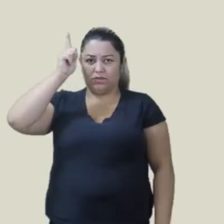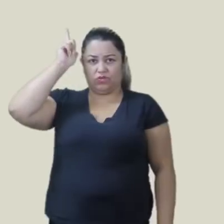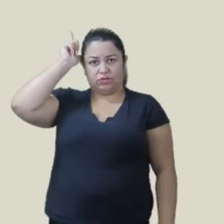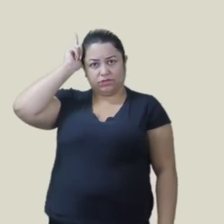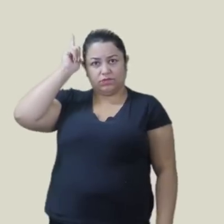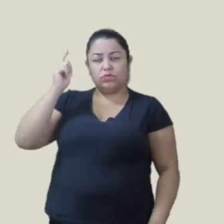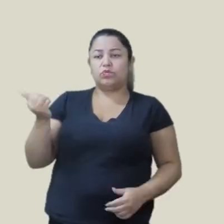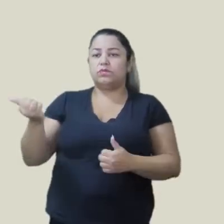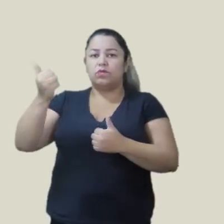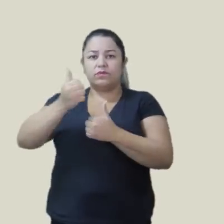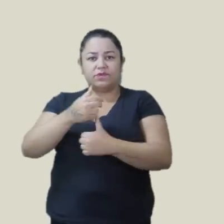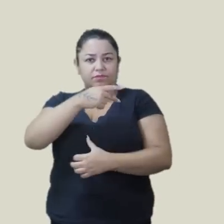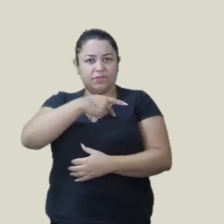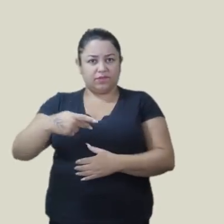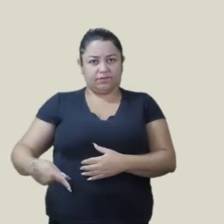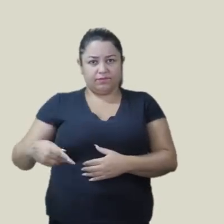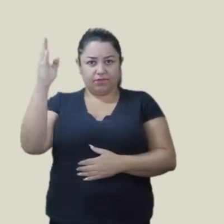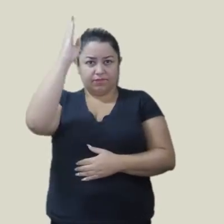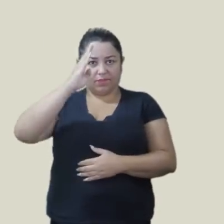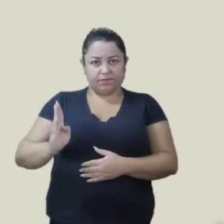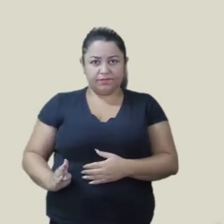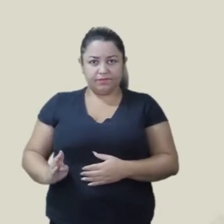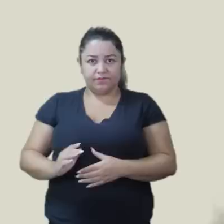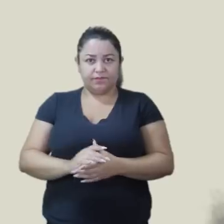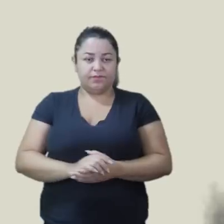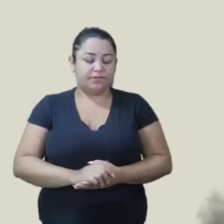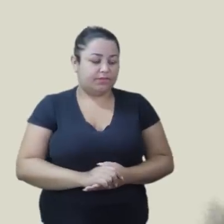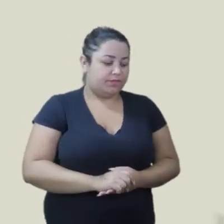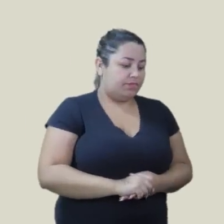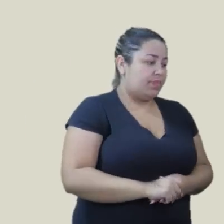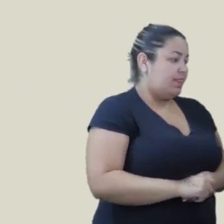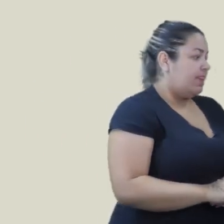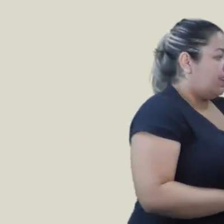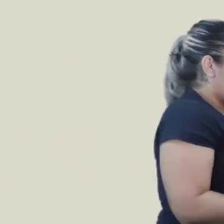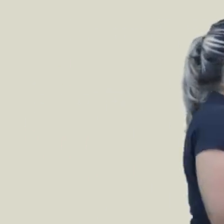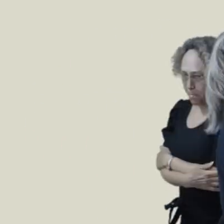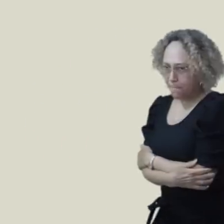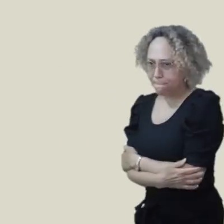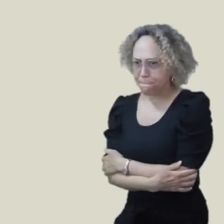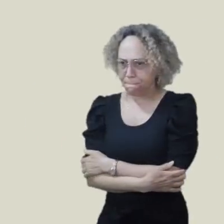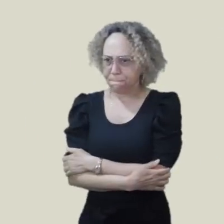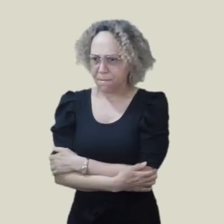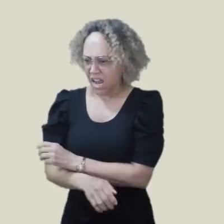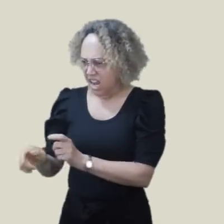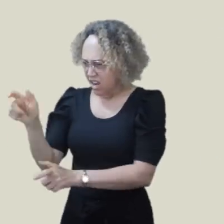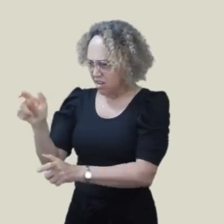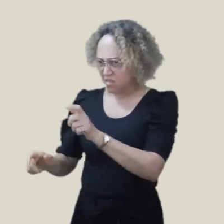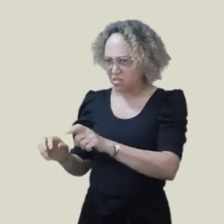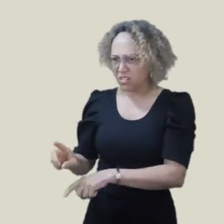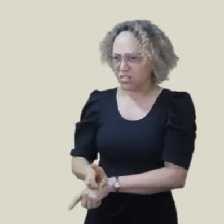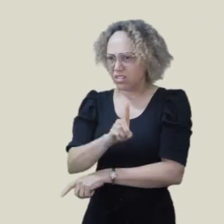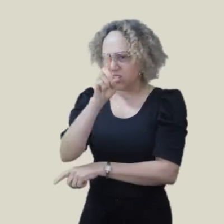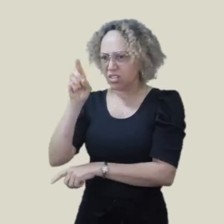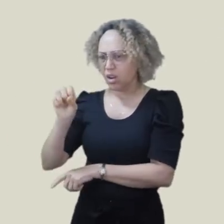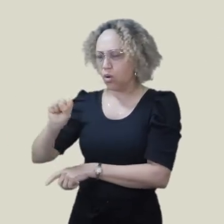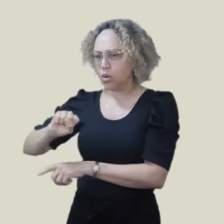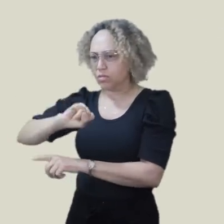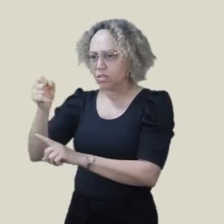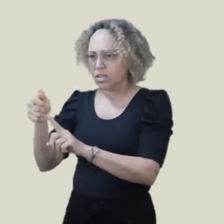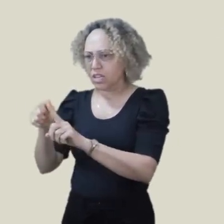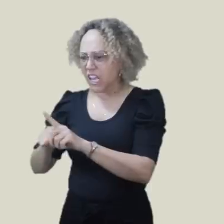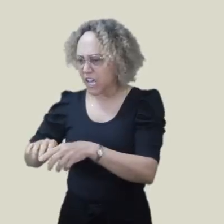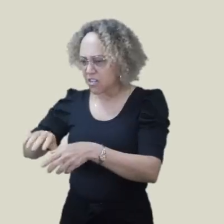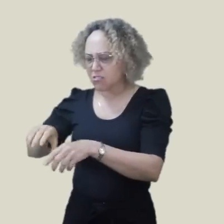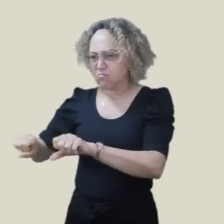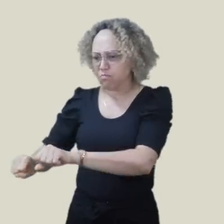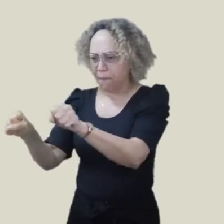do vice-presidente da República, quebrou o patrimônio público, ameaçou a